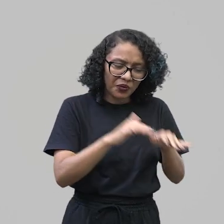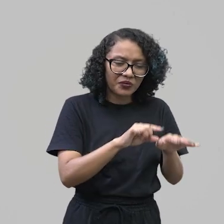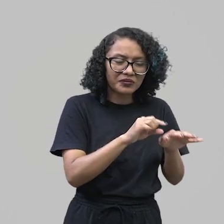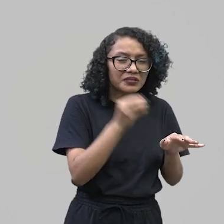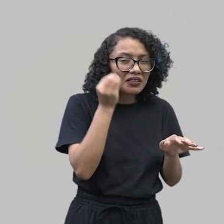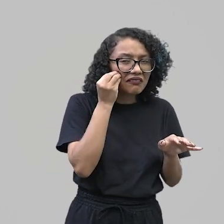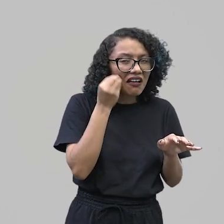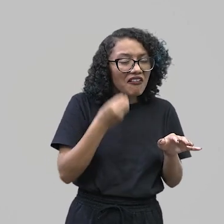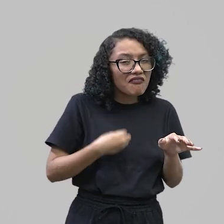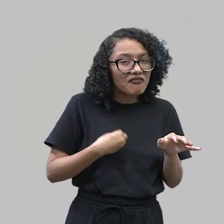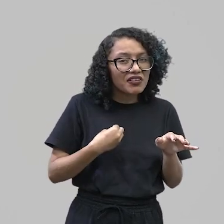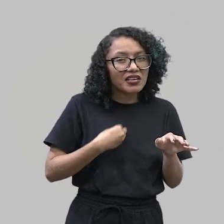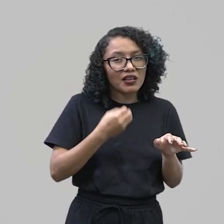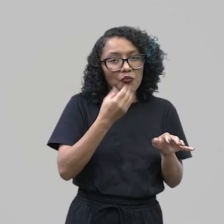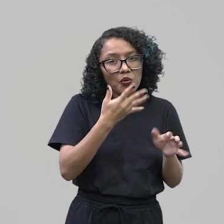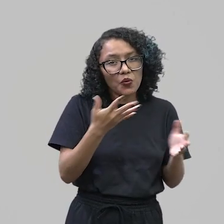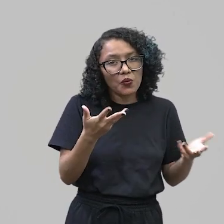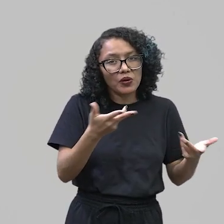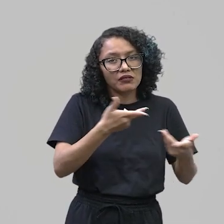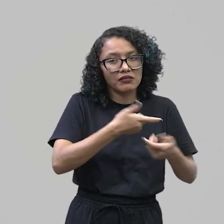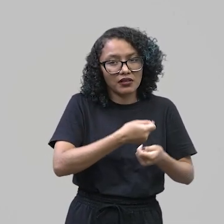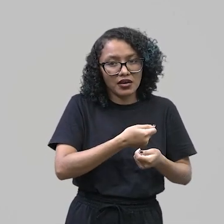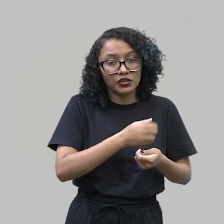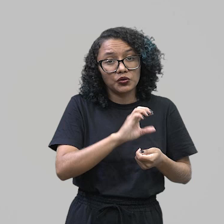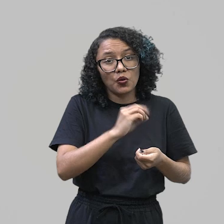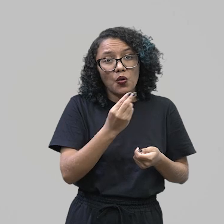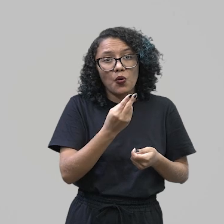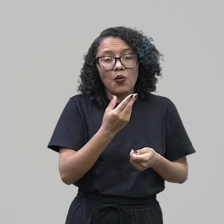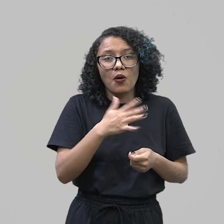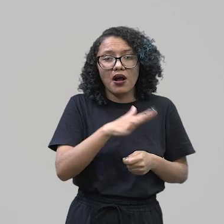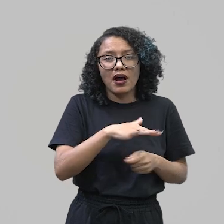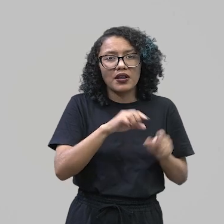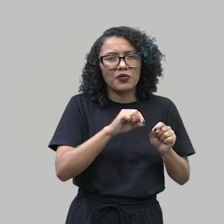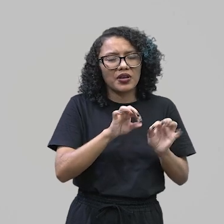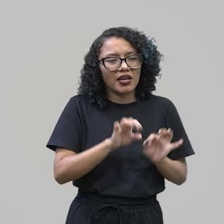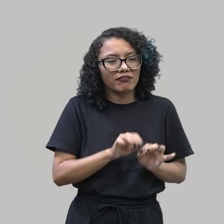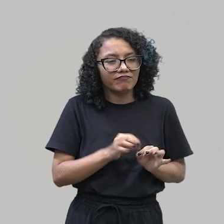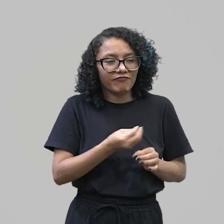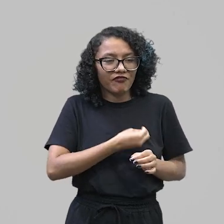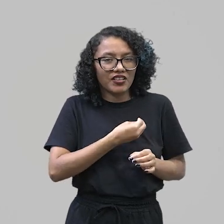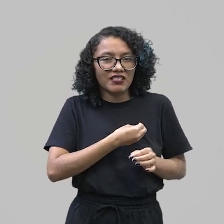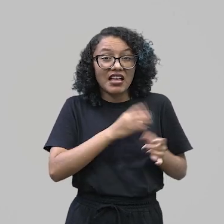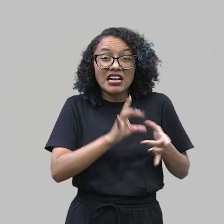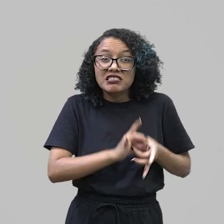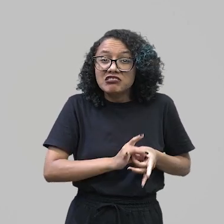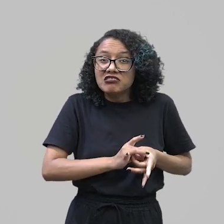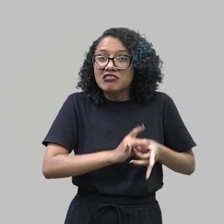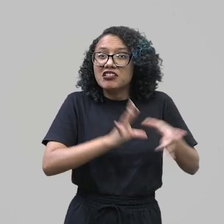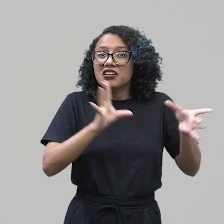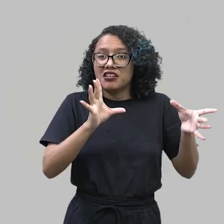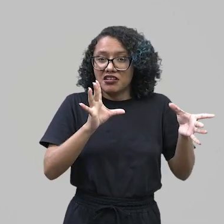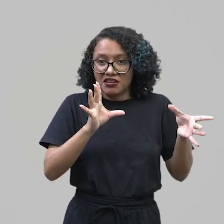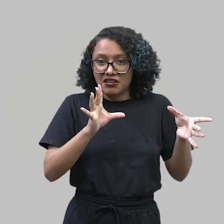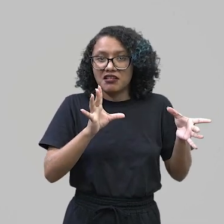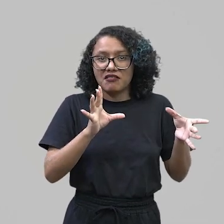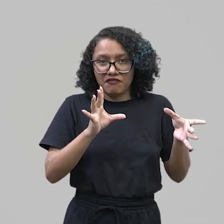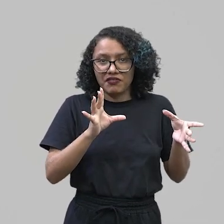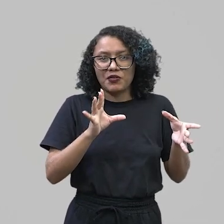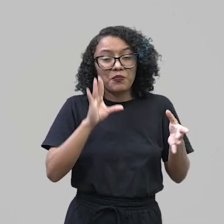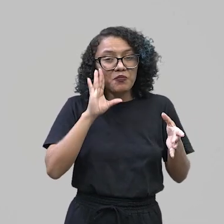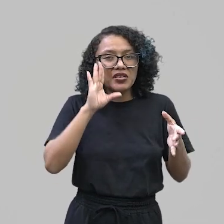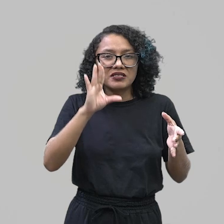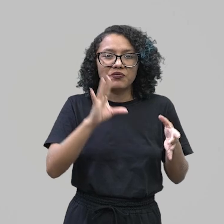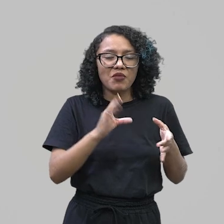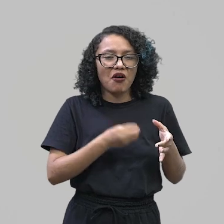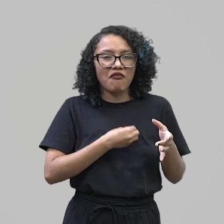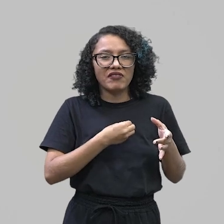de vida, né? Ou então para áreas onde poderiam viver livres. Qual era a principal questão aqui, né? Viver em liberdade,